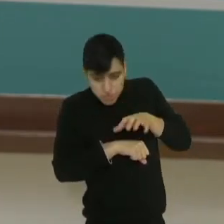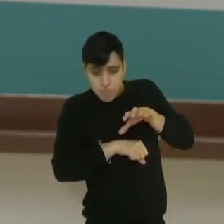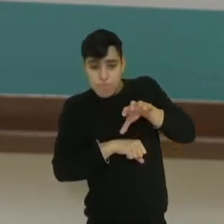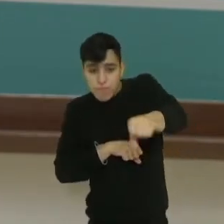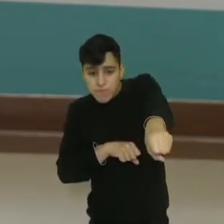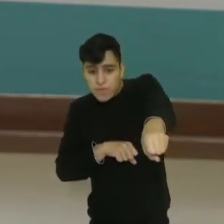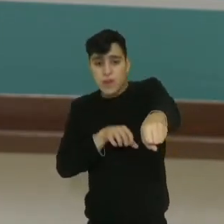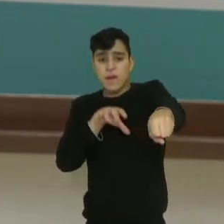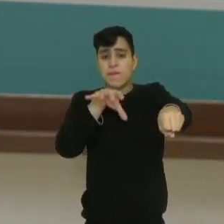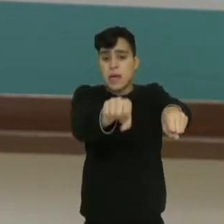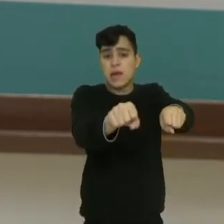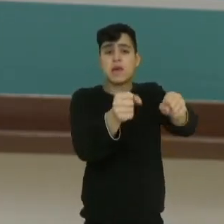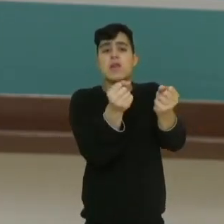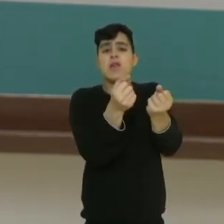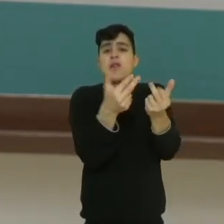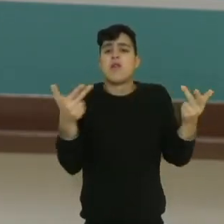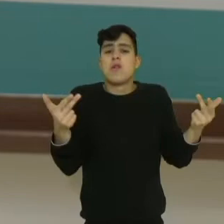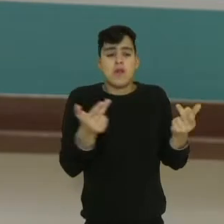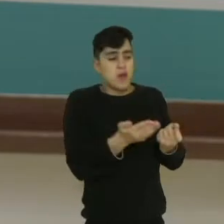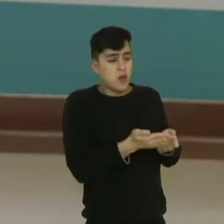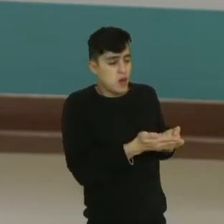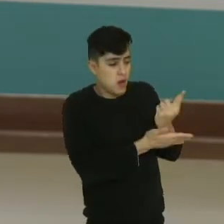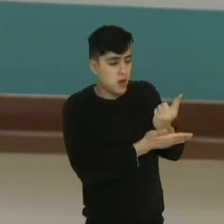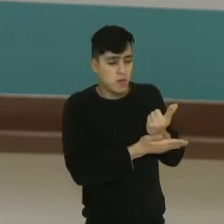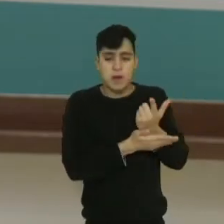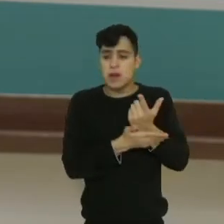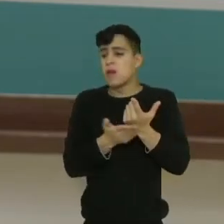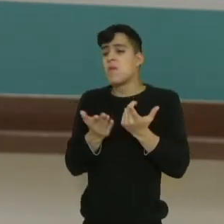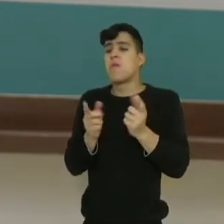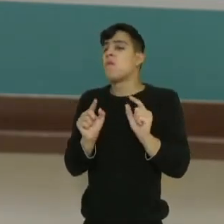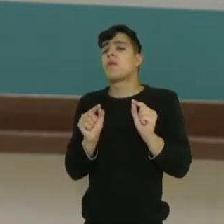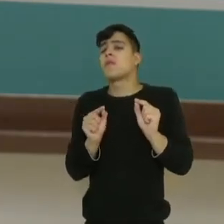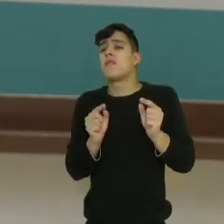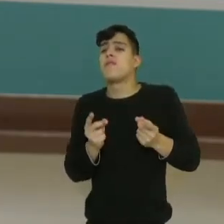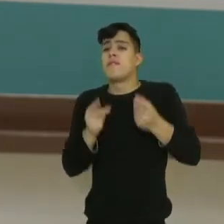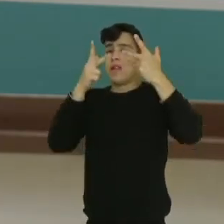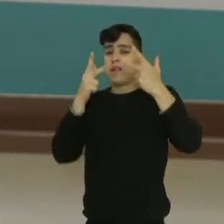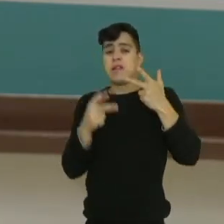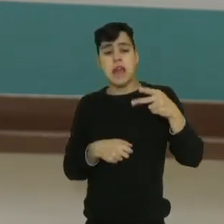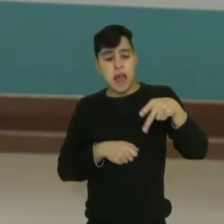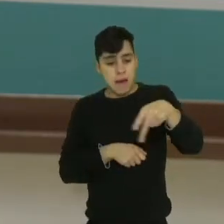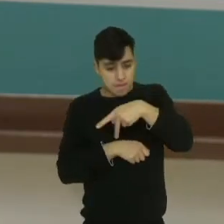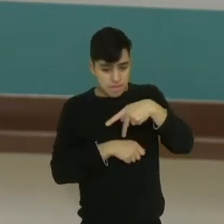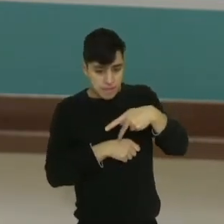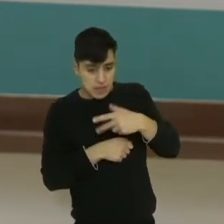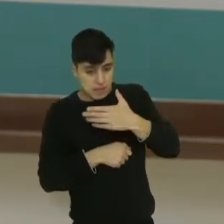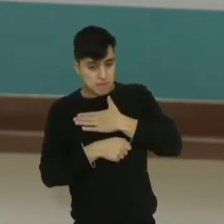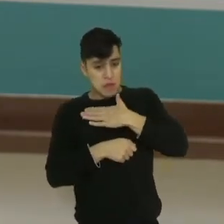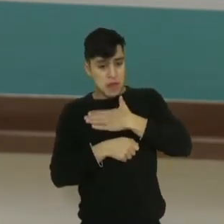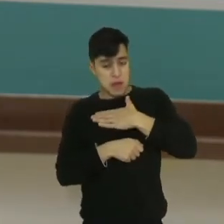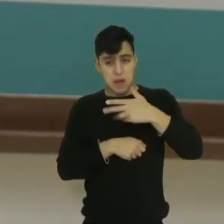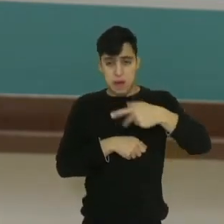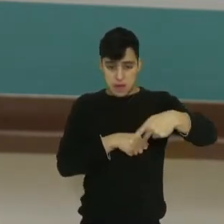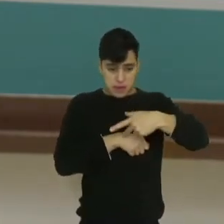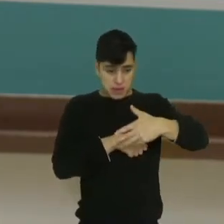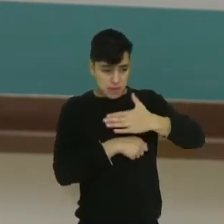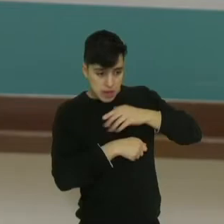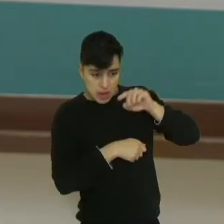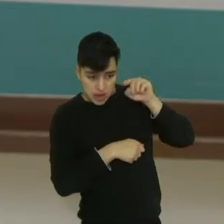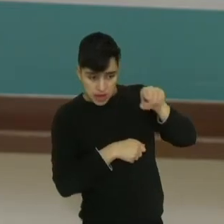que comercializar e do que tirar da colônia, porque, afinal de contas, essa colônia